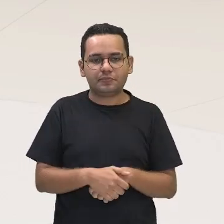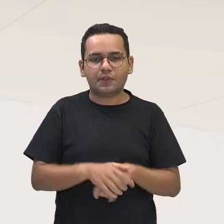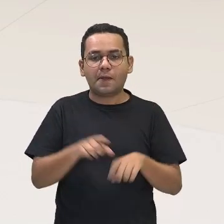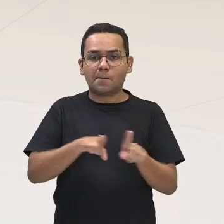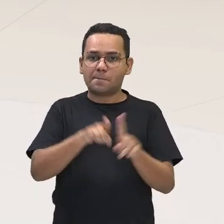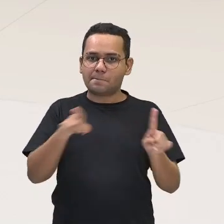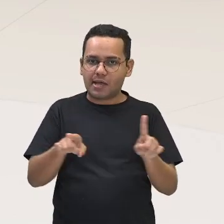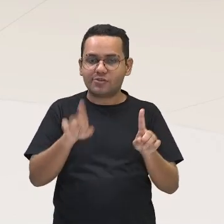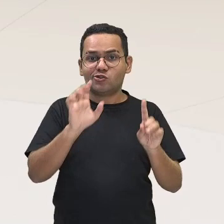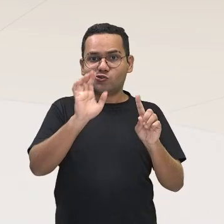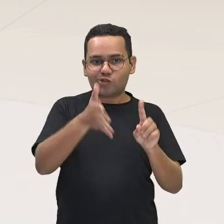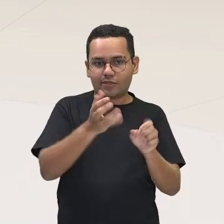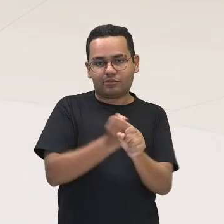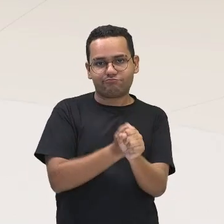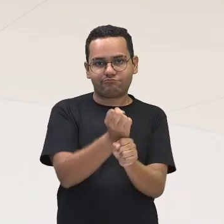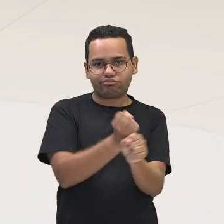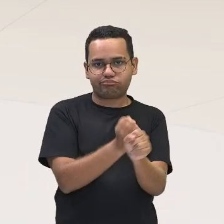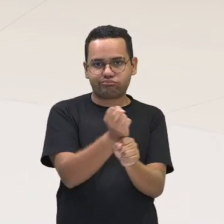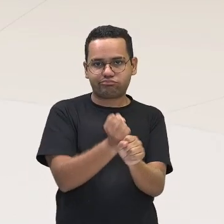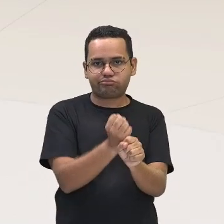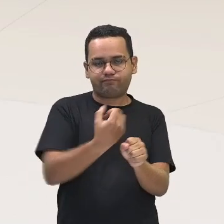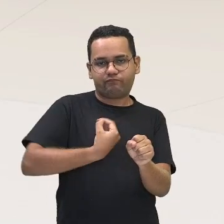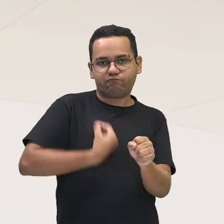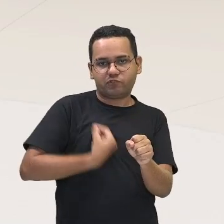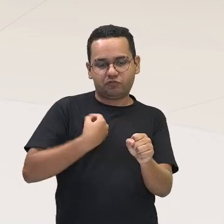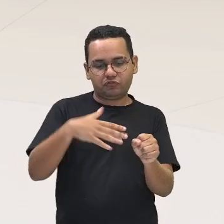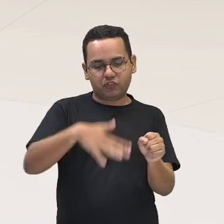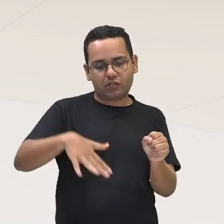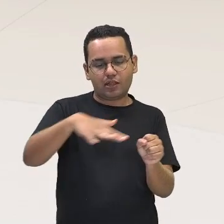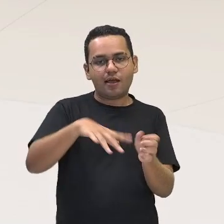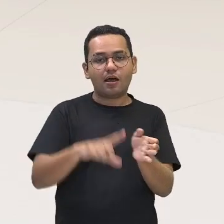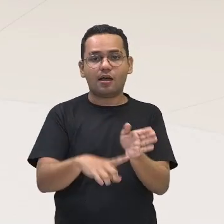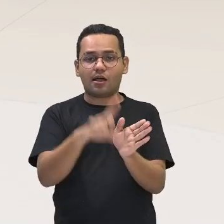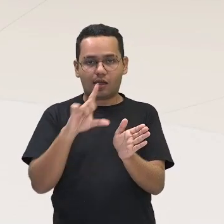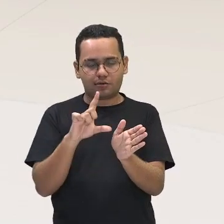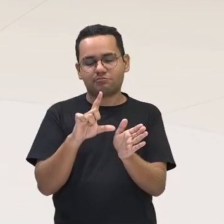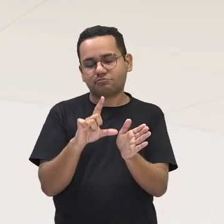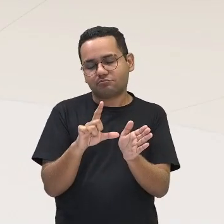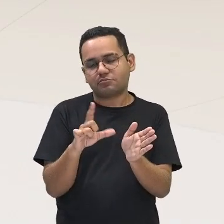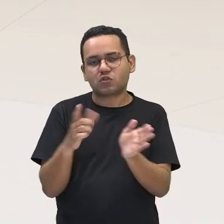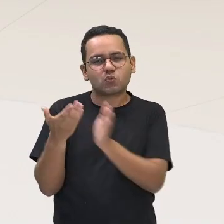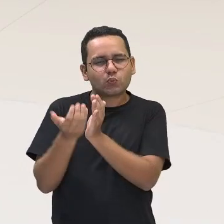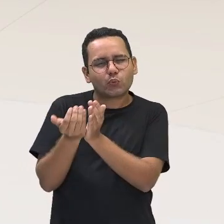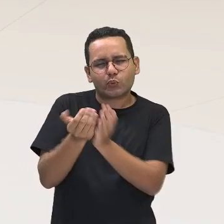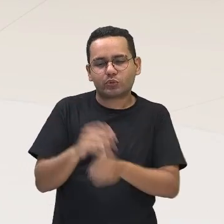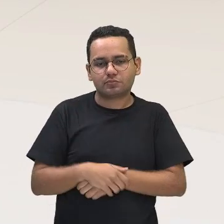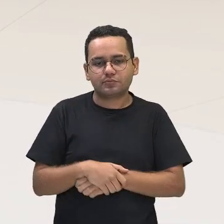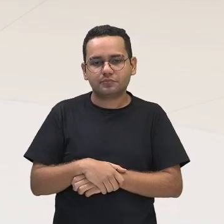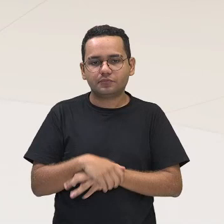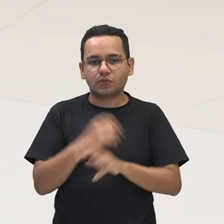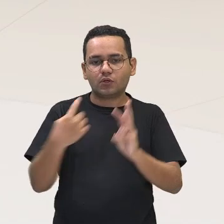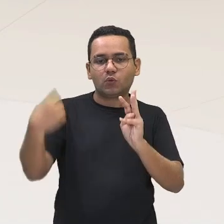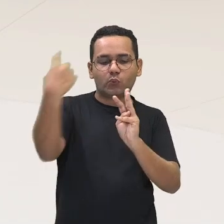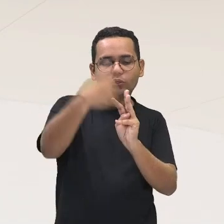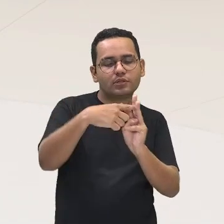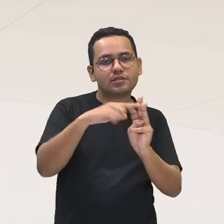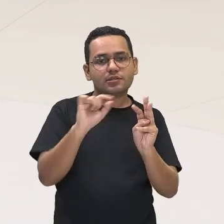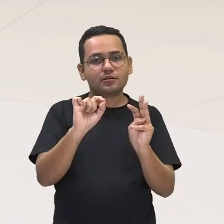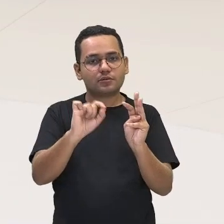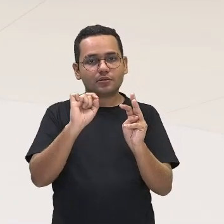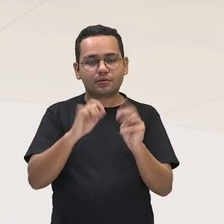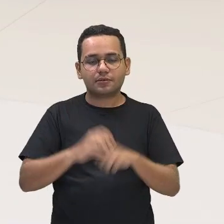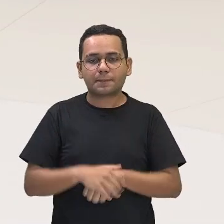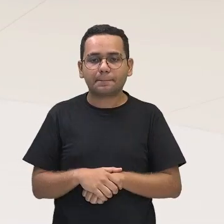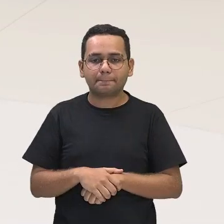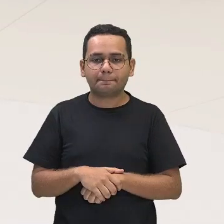estavam aqui há milhares de anos antes da chegada dos portugueses. E o terceiro grupo étnico que vai compor a nossa matriz